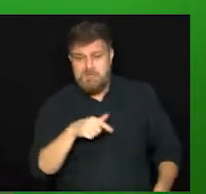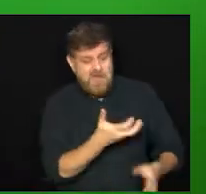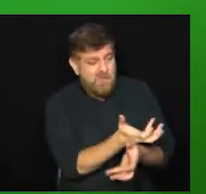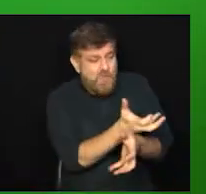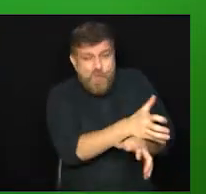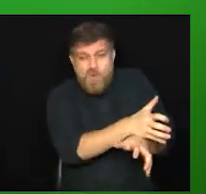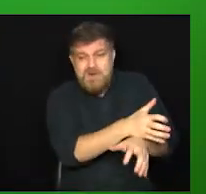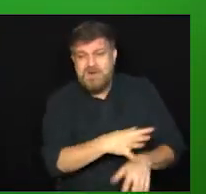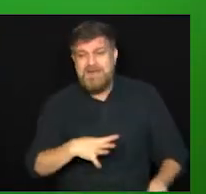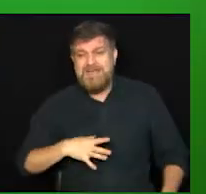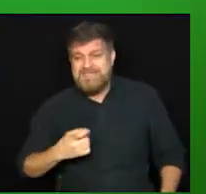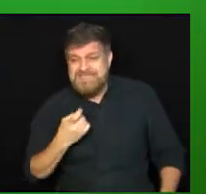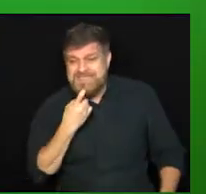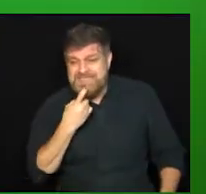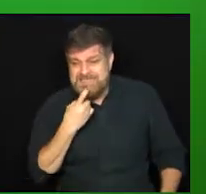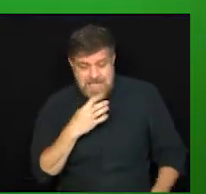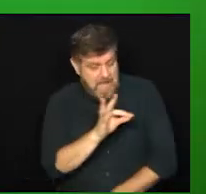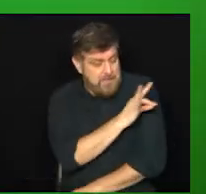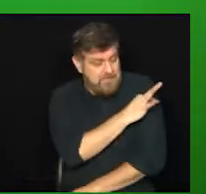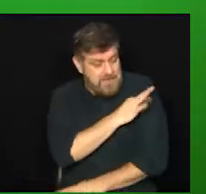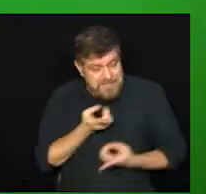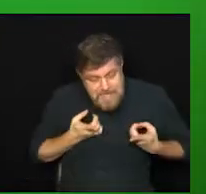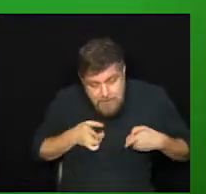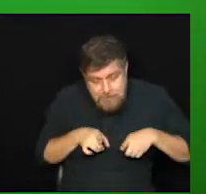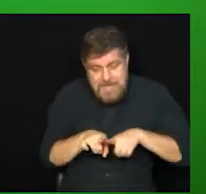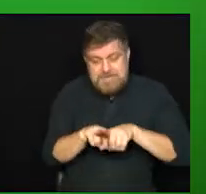ele tem que ser parceiro, vereador.